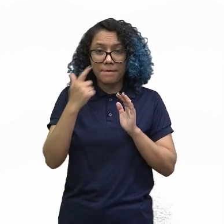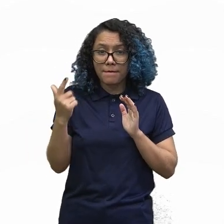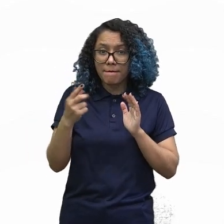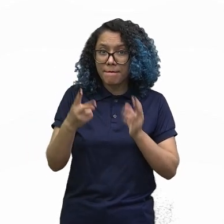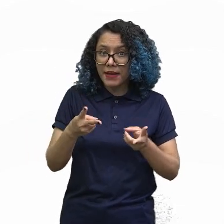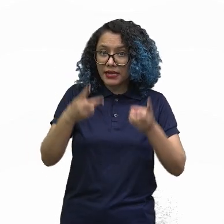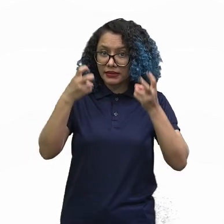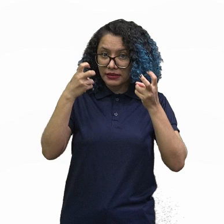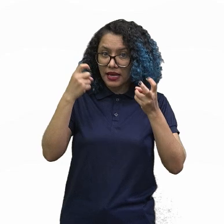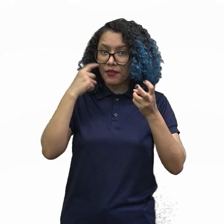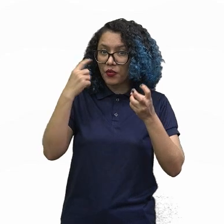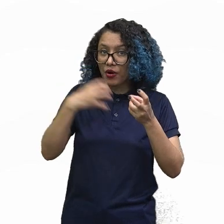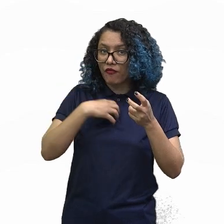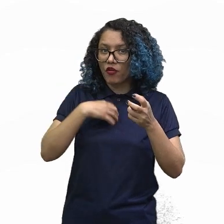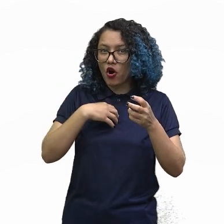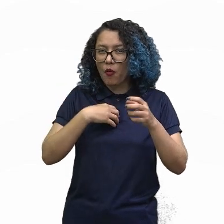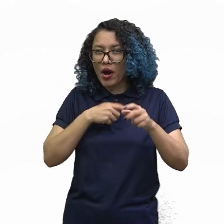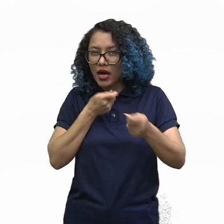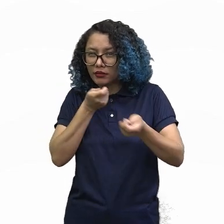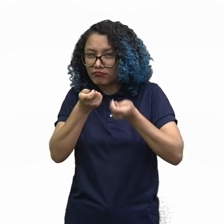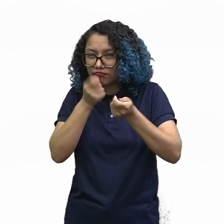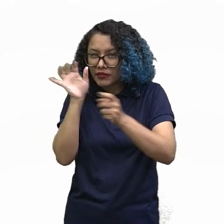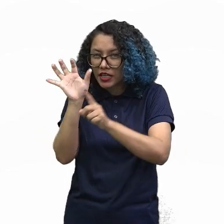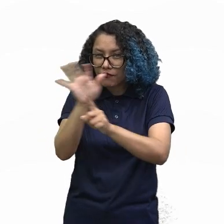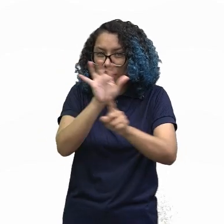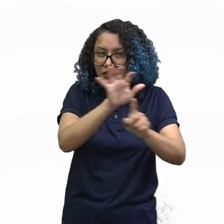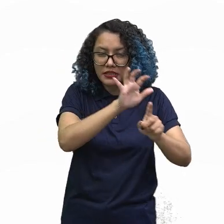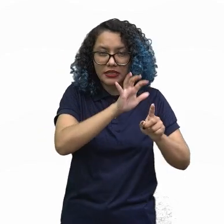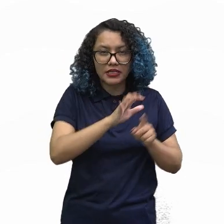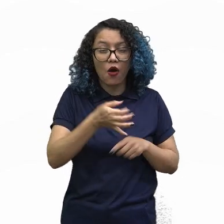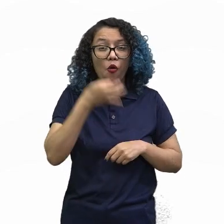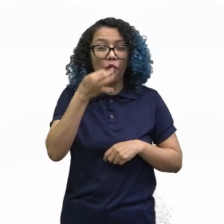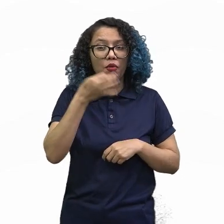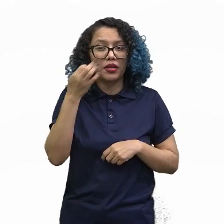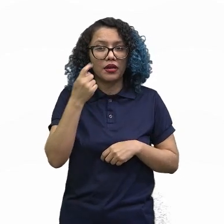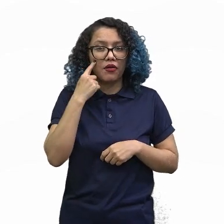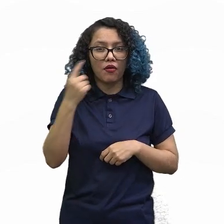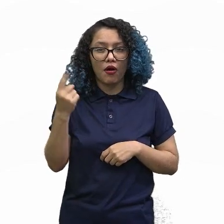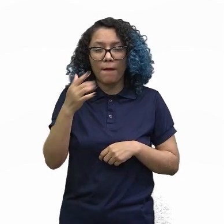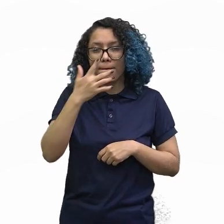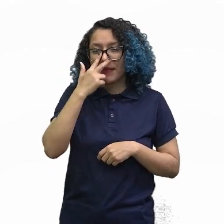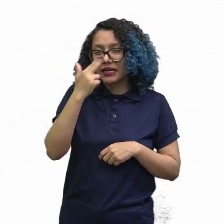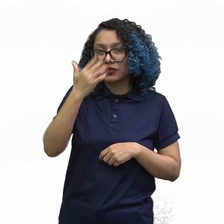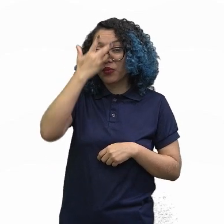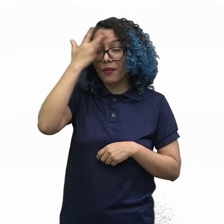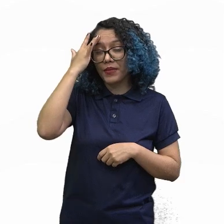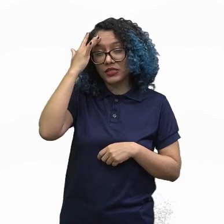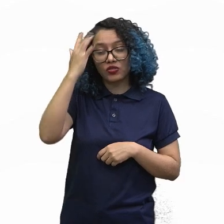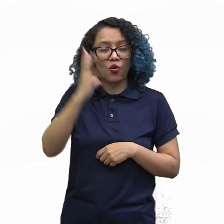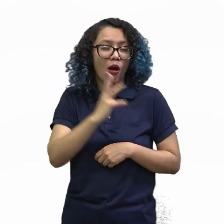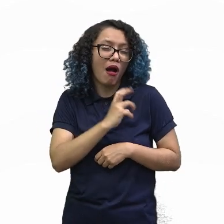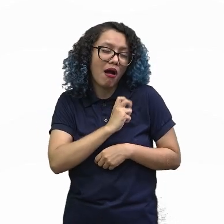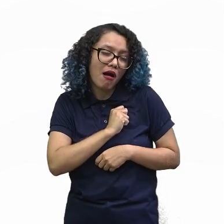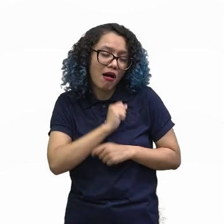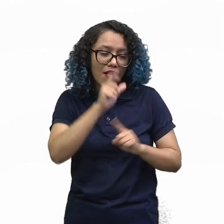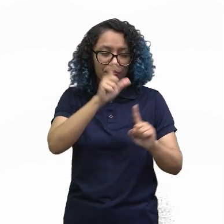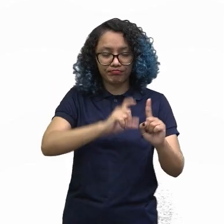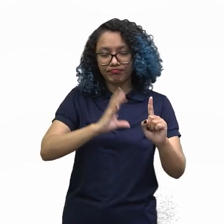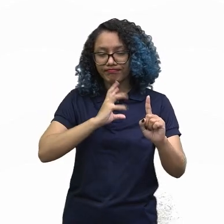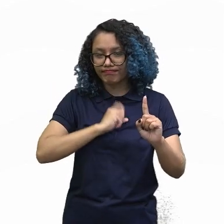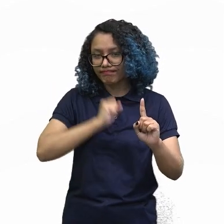a opinião pública. Você percebe aqui, né, uma figura muito amável, afável do Vargas,